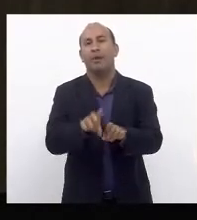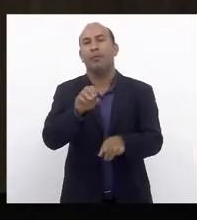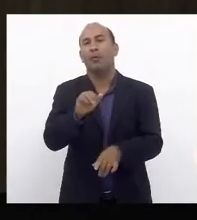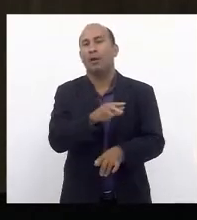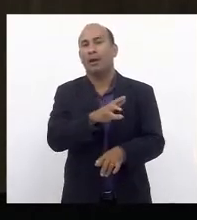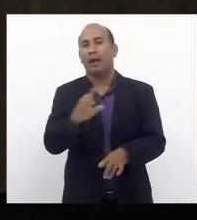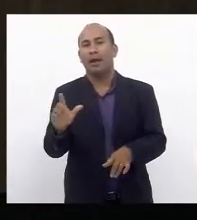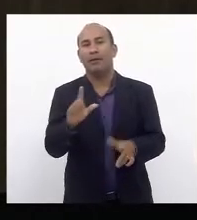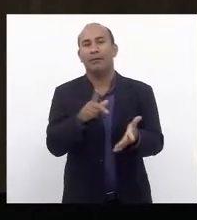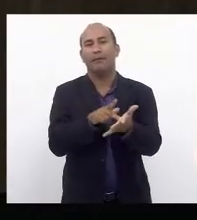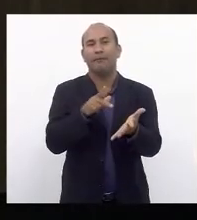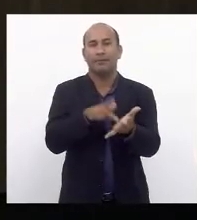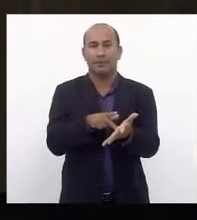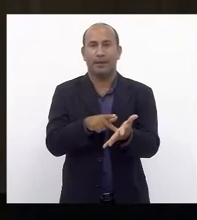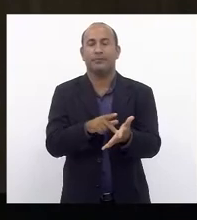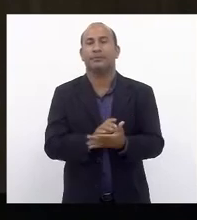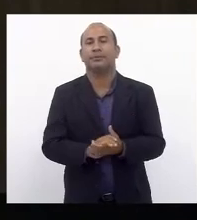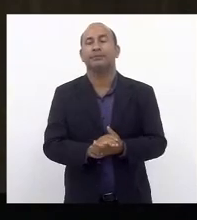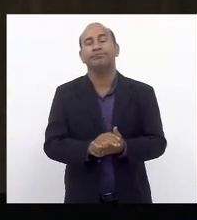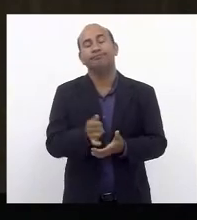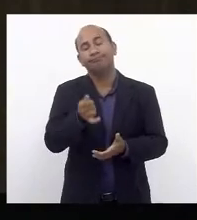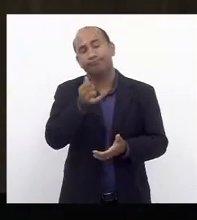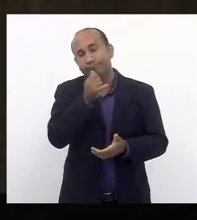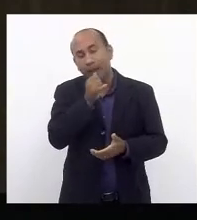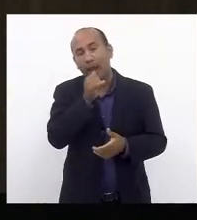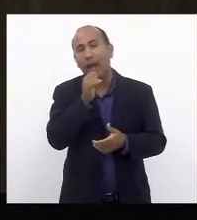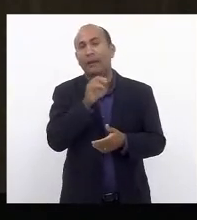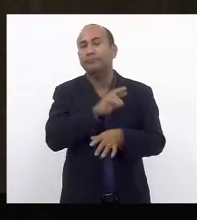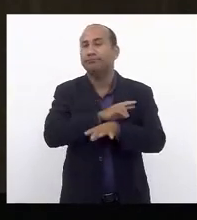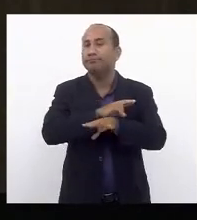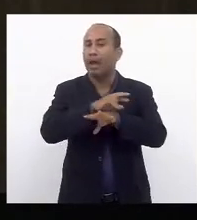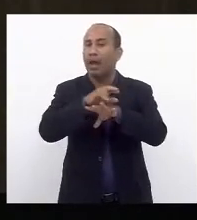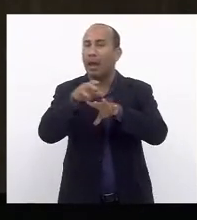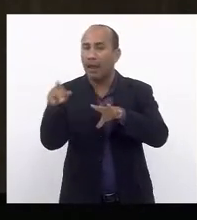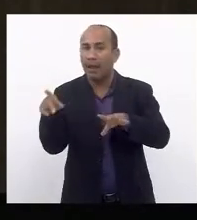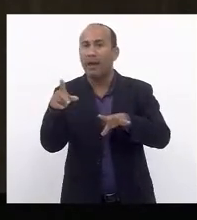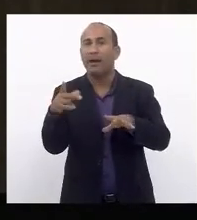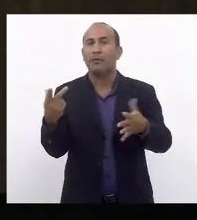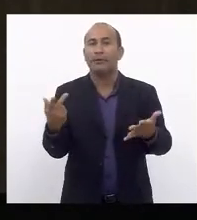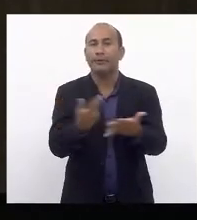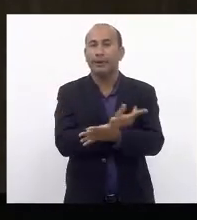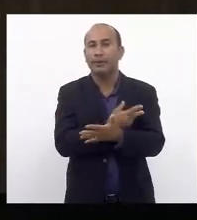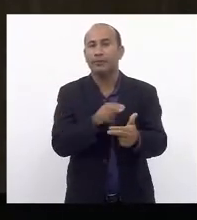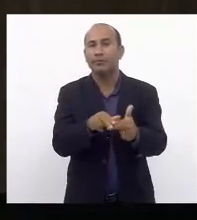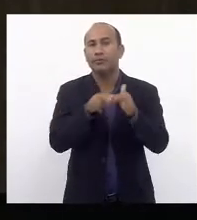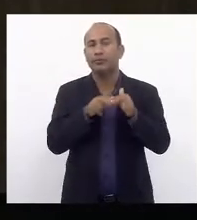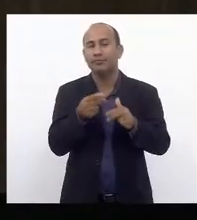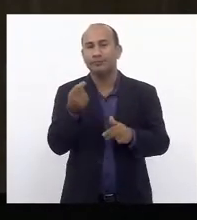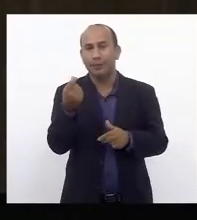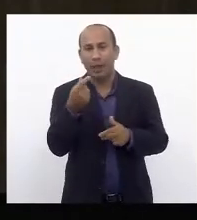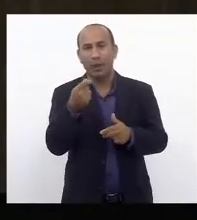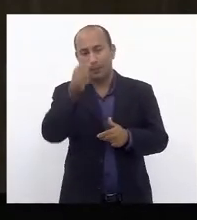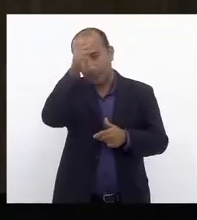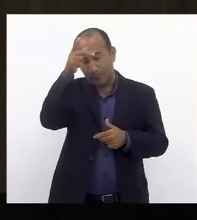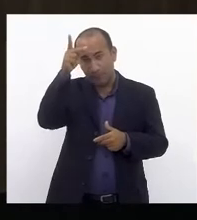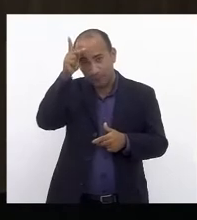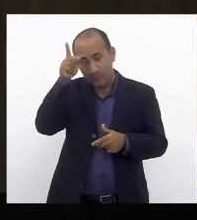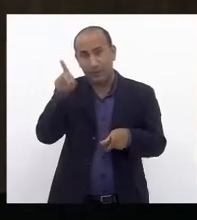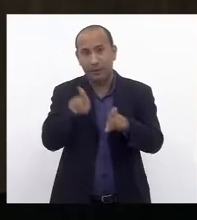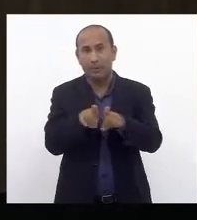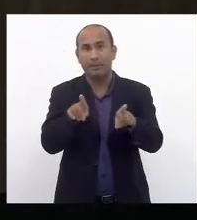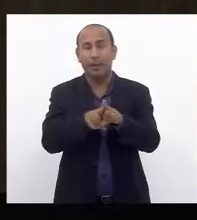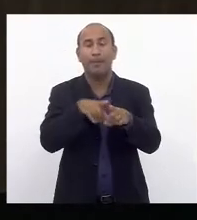e também à verdade. Infelizmente, muitos deles se beneficiavam de dinheiro público e assim